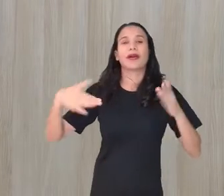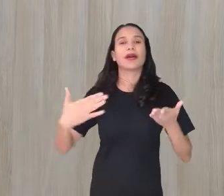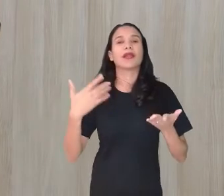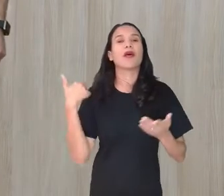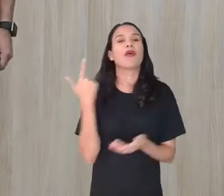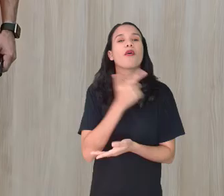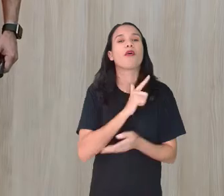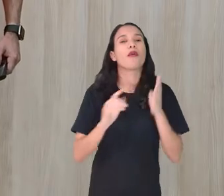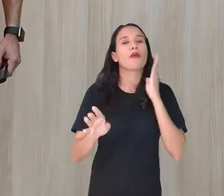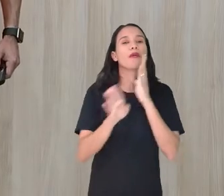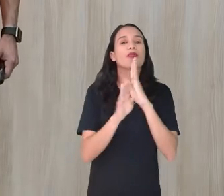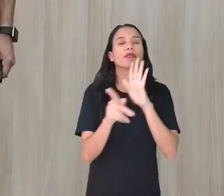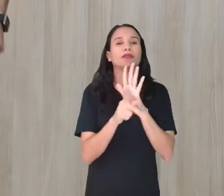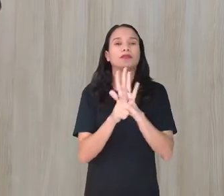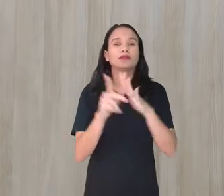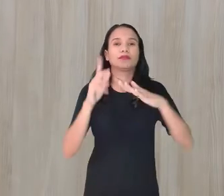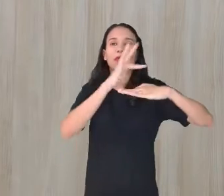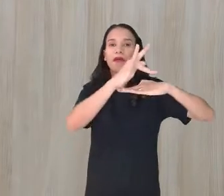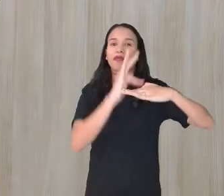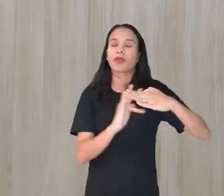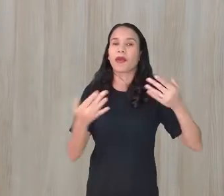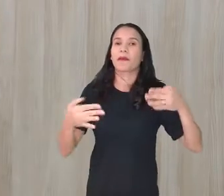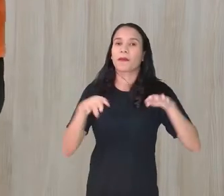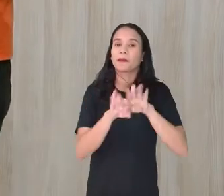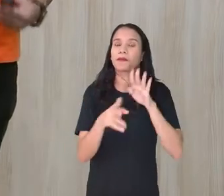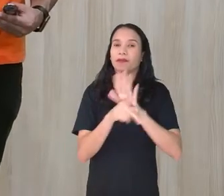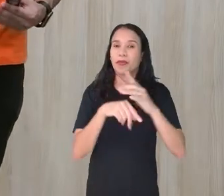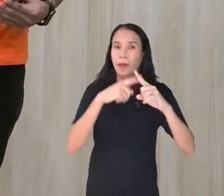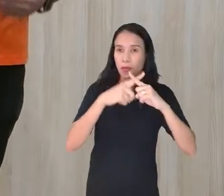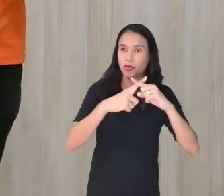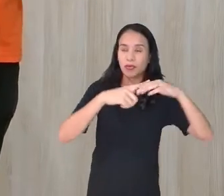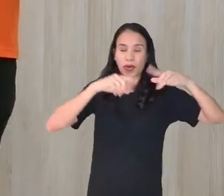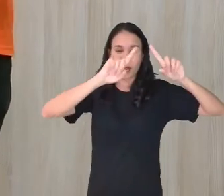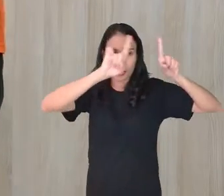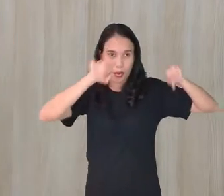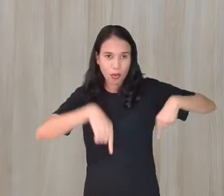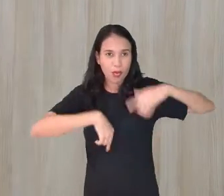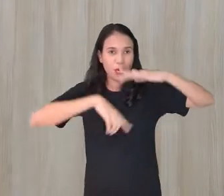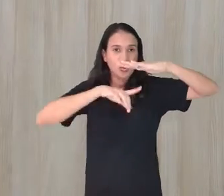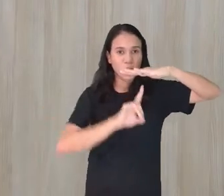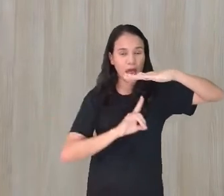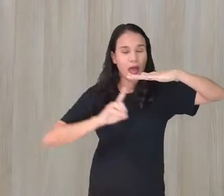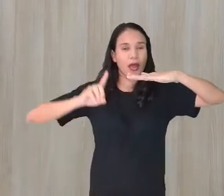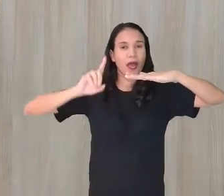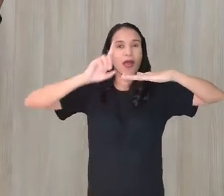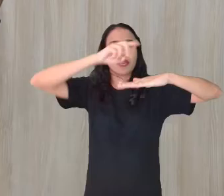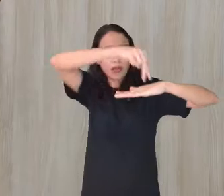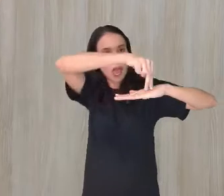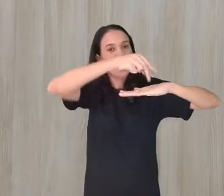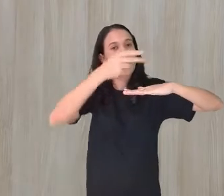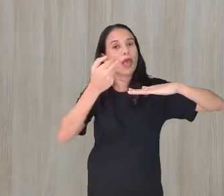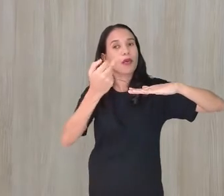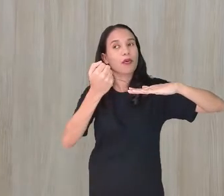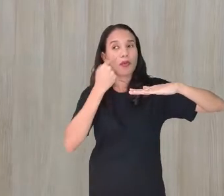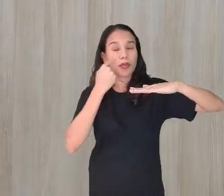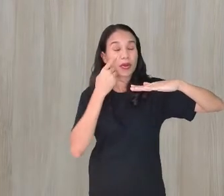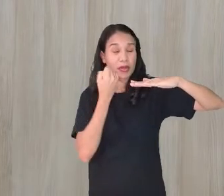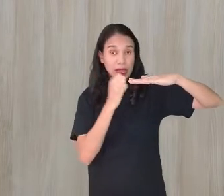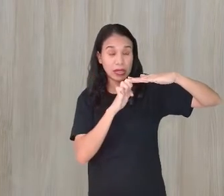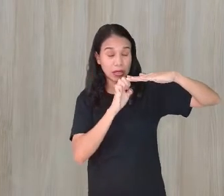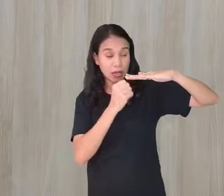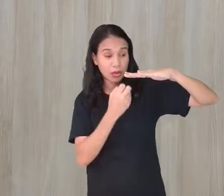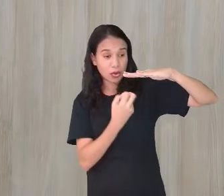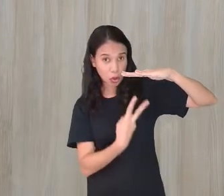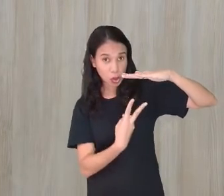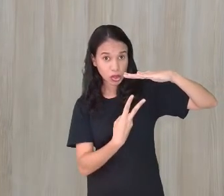para encontrar uma fração equivalente, eu não multiplico tanto o denominador quanto o numerador pelo mesmo valor. Então, se eu multipliquei